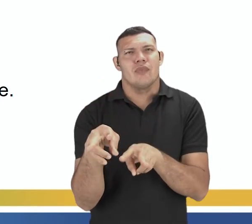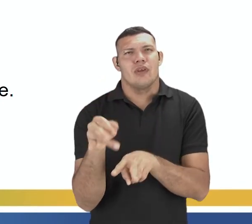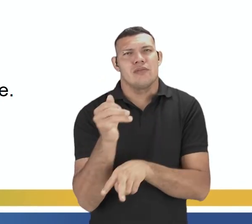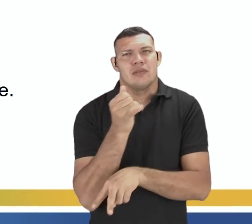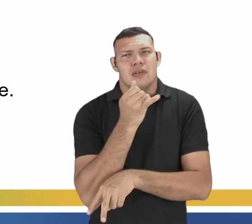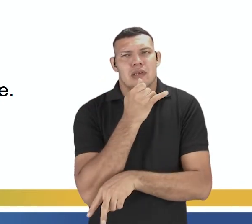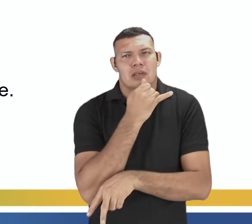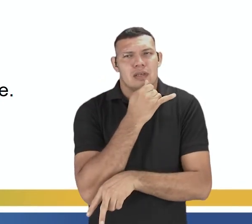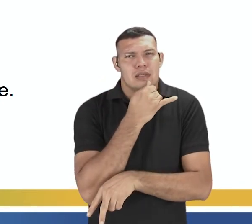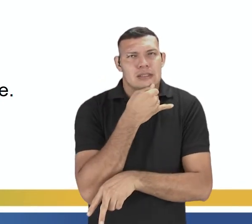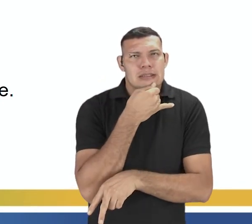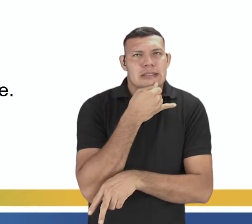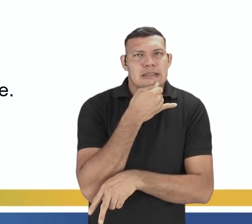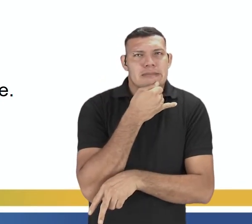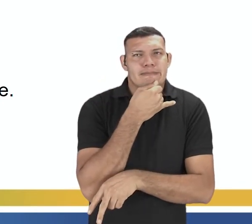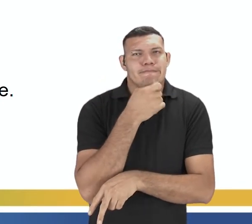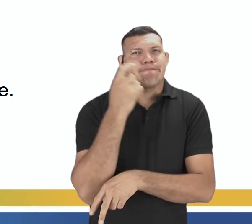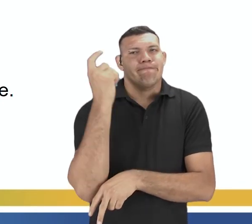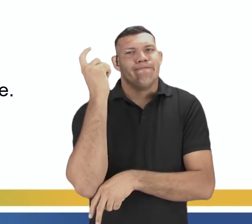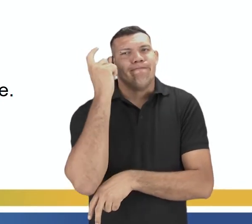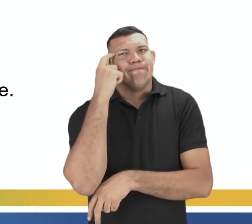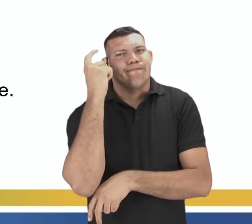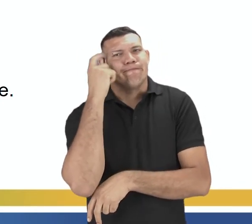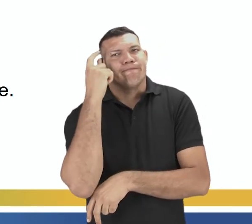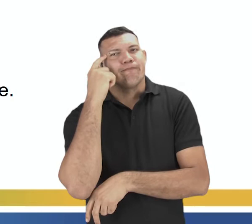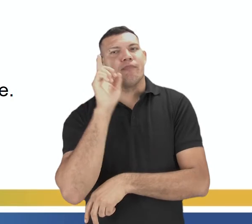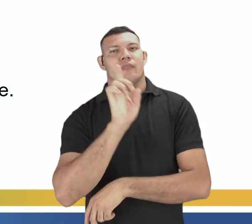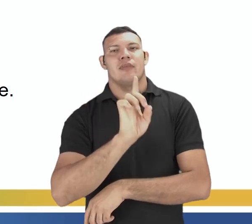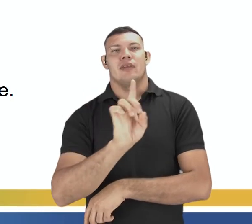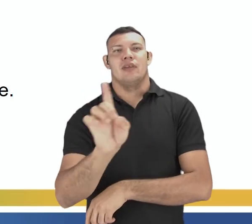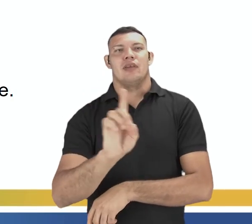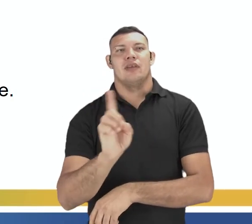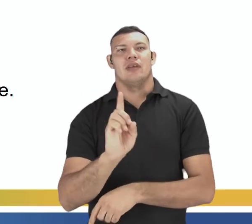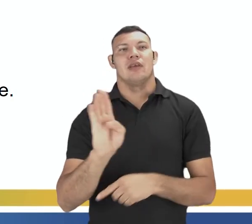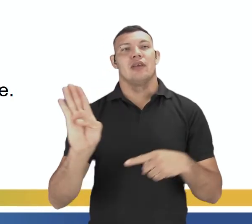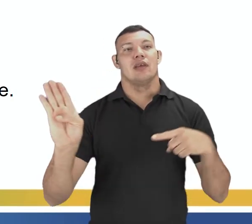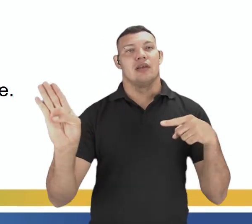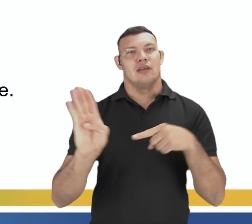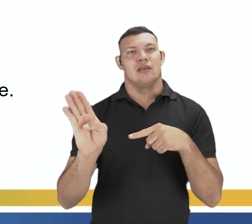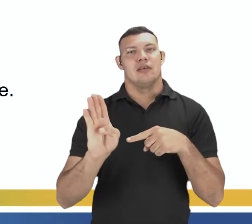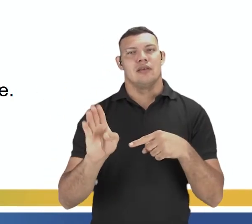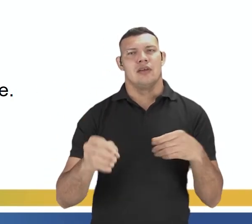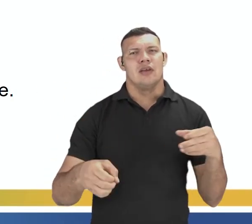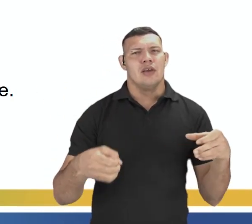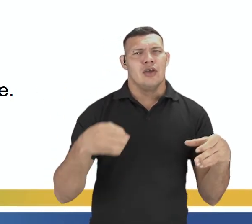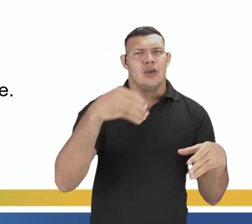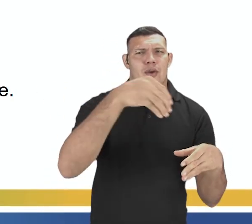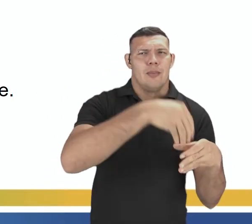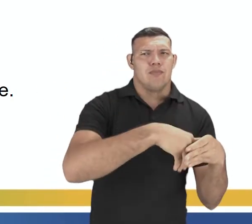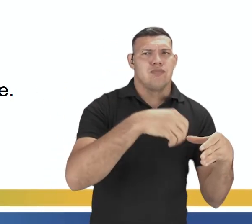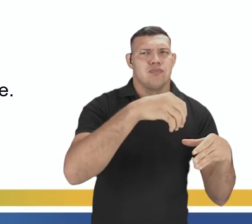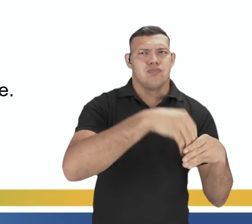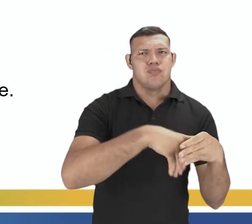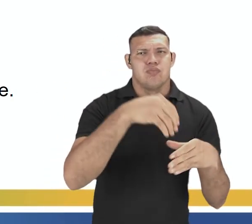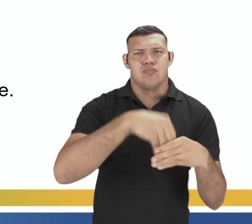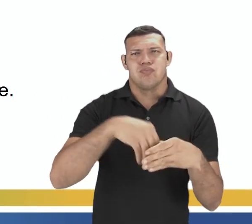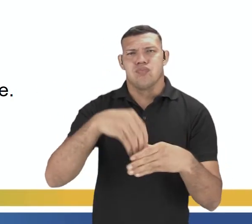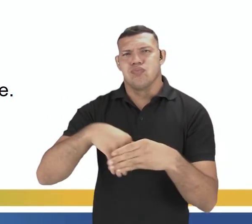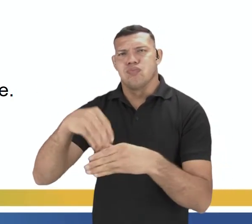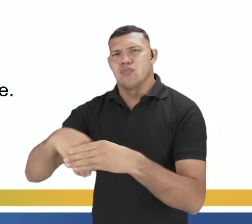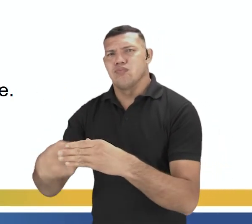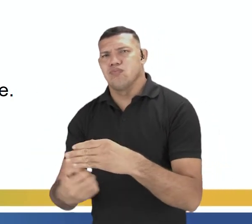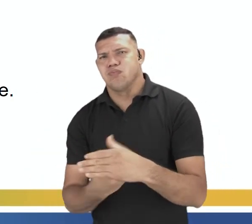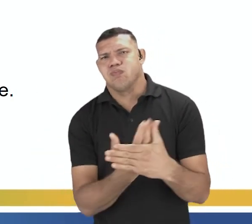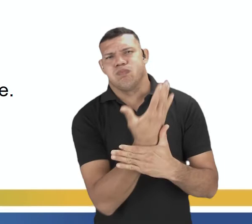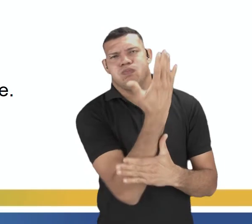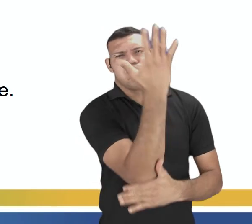pensar mais nisso. Questão B. Vou plantar muitas árvores frutíferas em meu